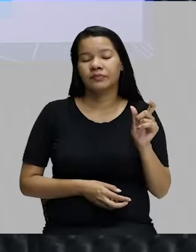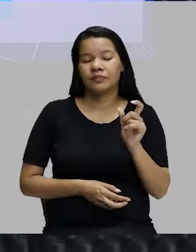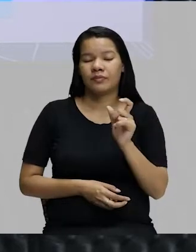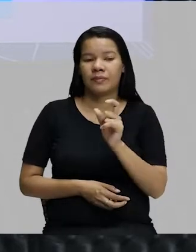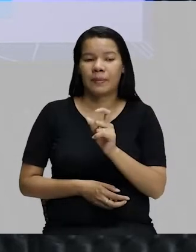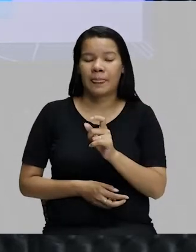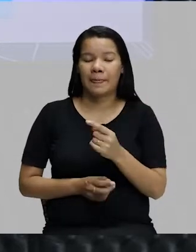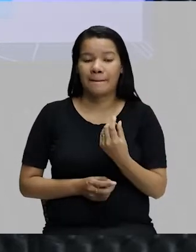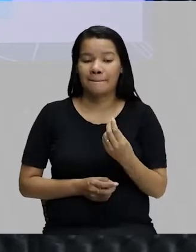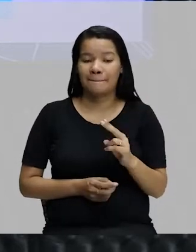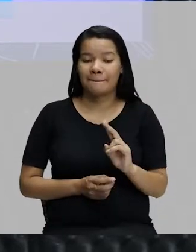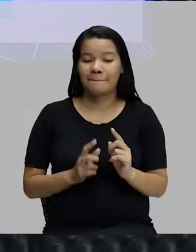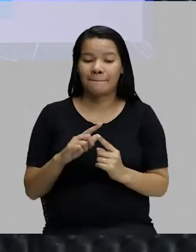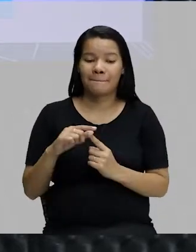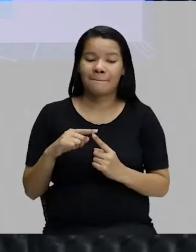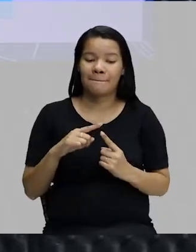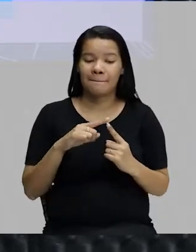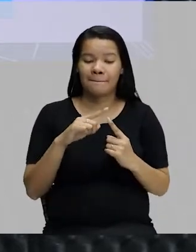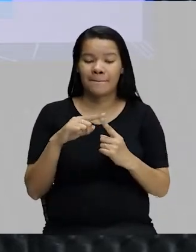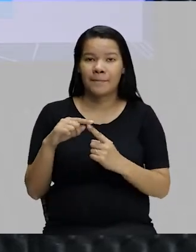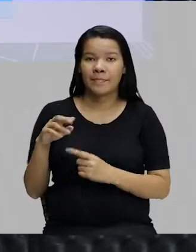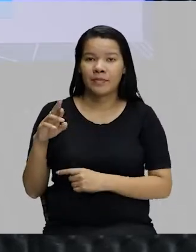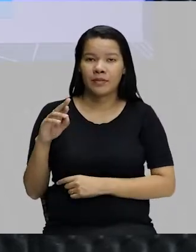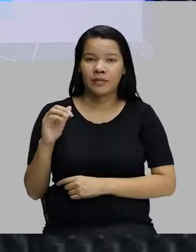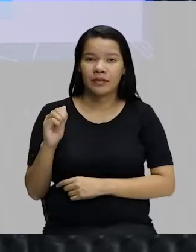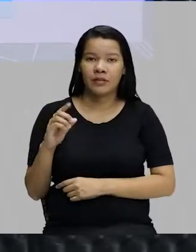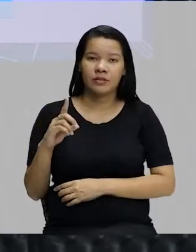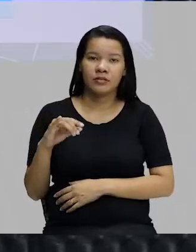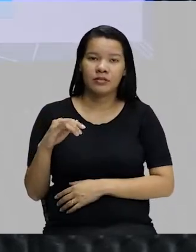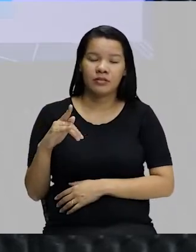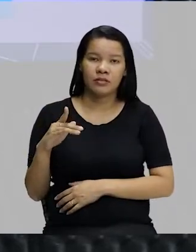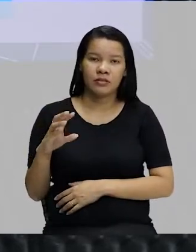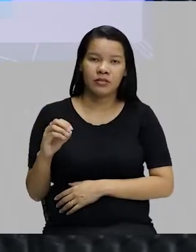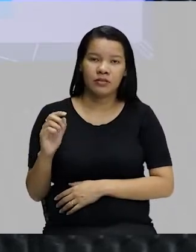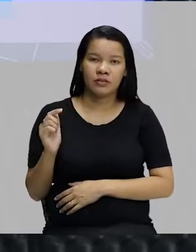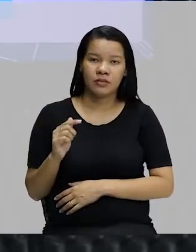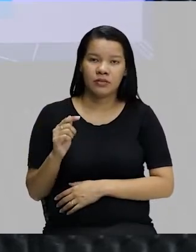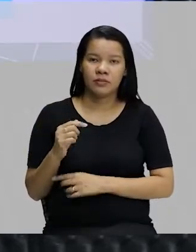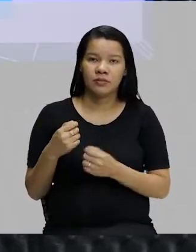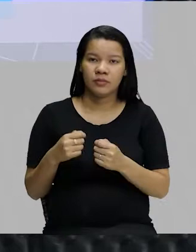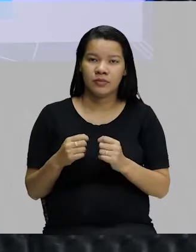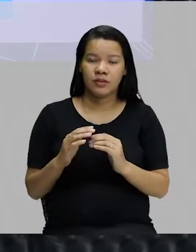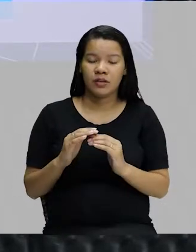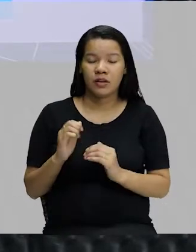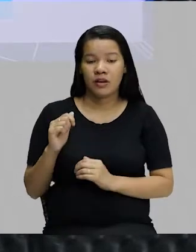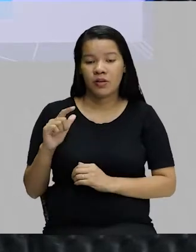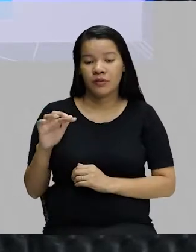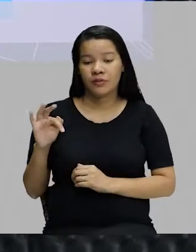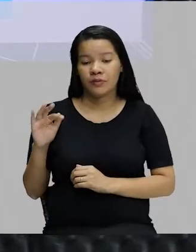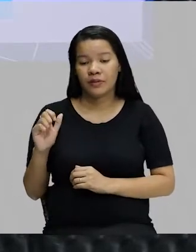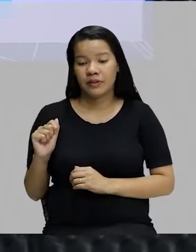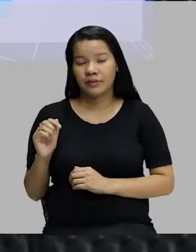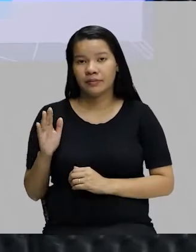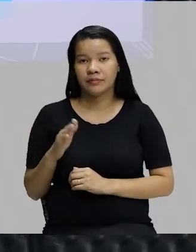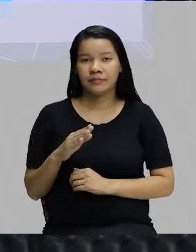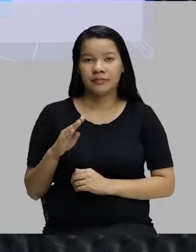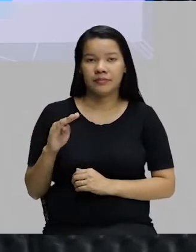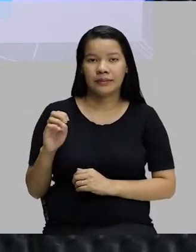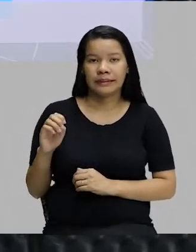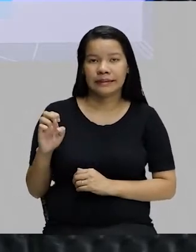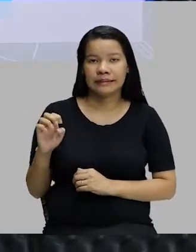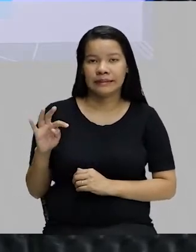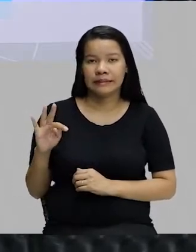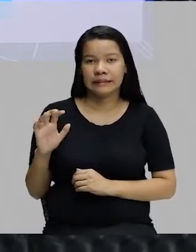com os tipos de radiação. E essas radiações elas podem ser alfa, beta, mas também existem